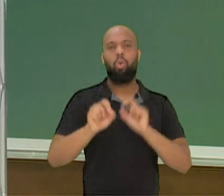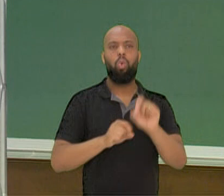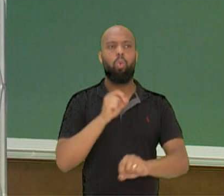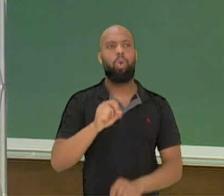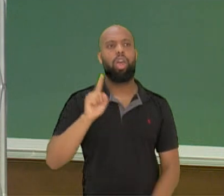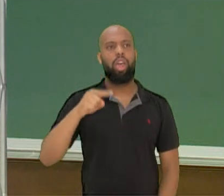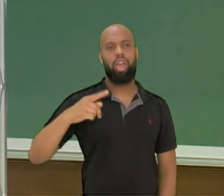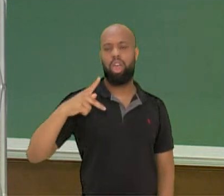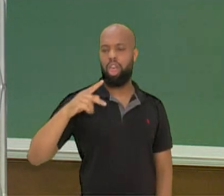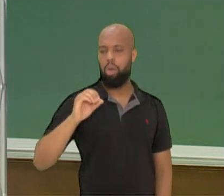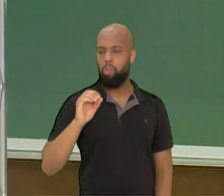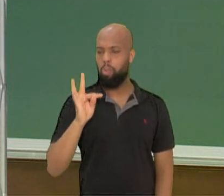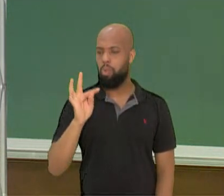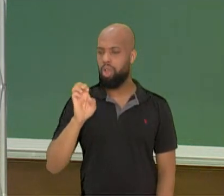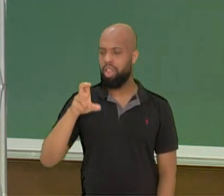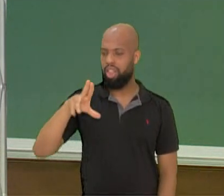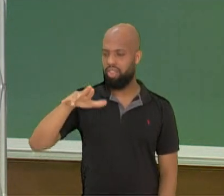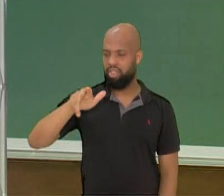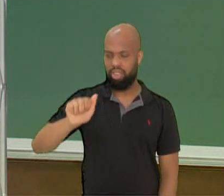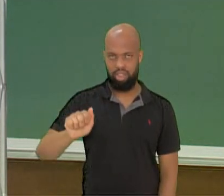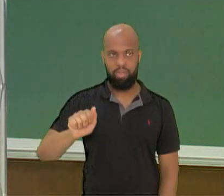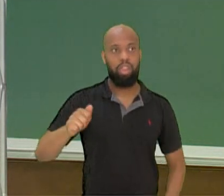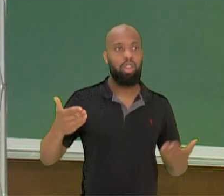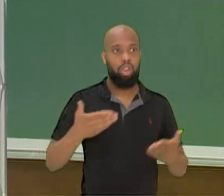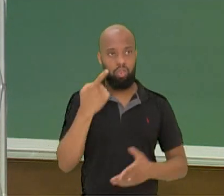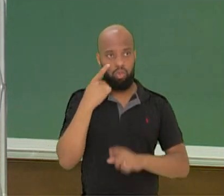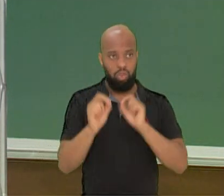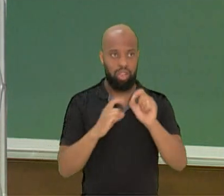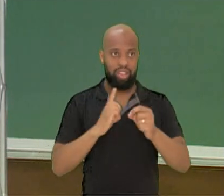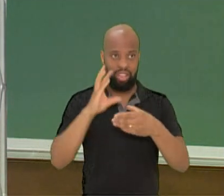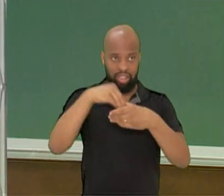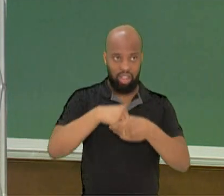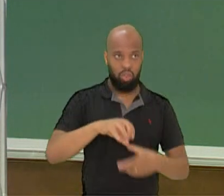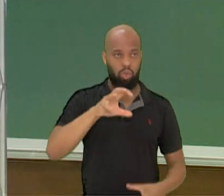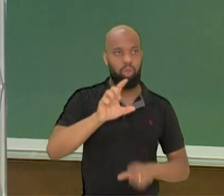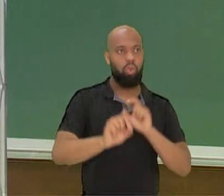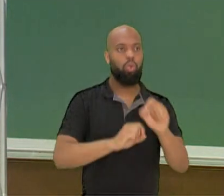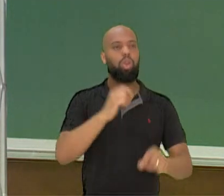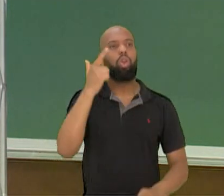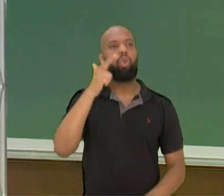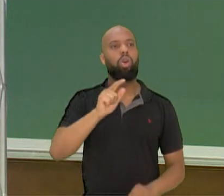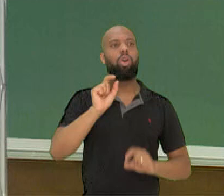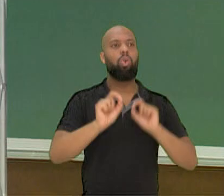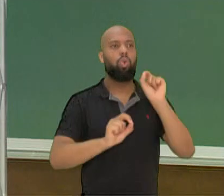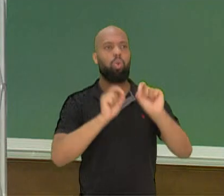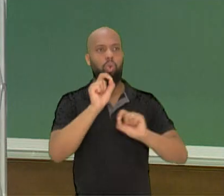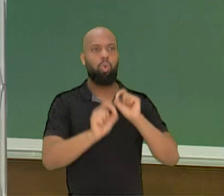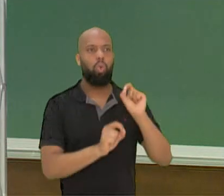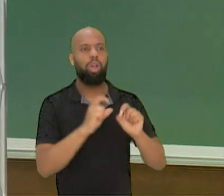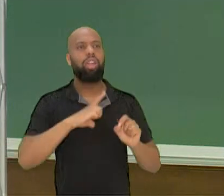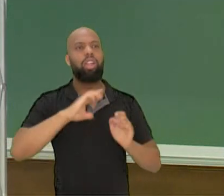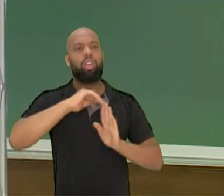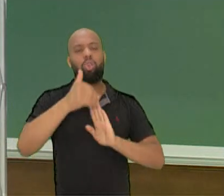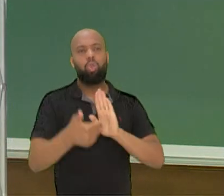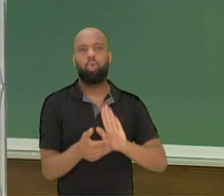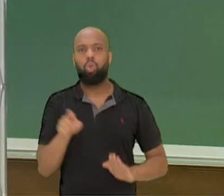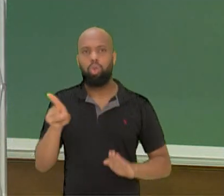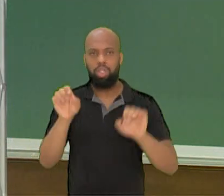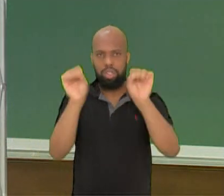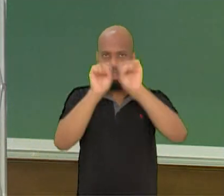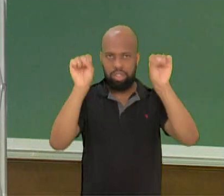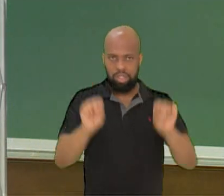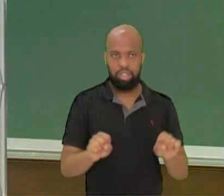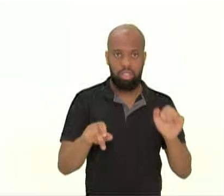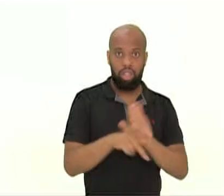avançar então ali, ó. Olha o que temos aqui, ó. Dentro dessa ideia, então conseguimos estar trabalhando com todo esse sistema ali